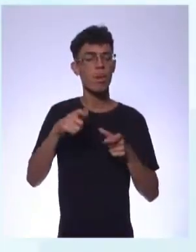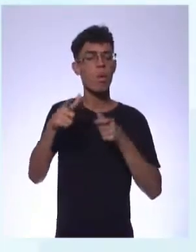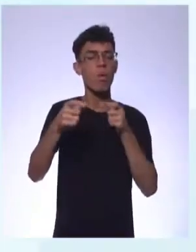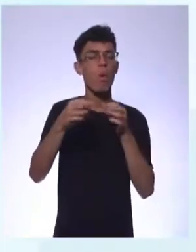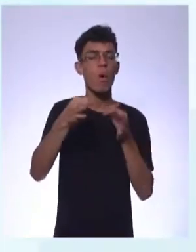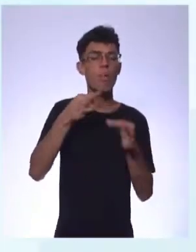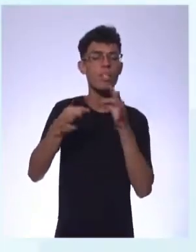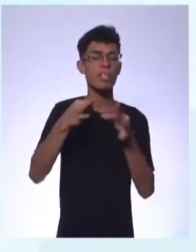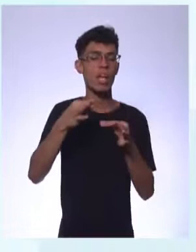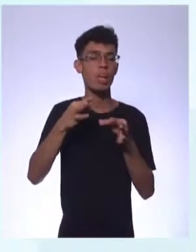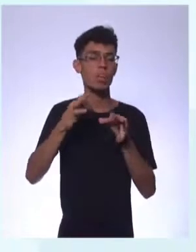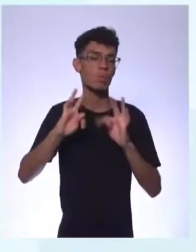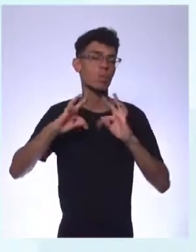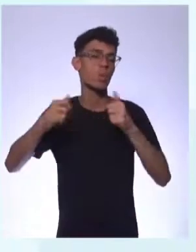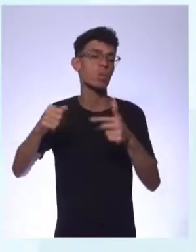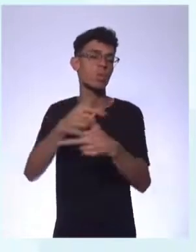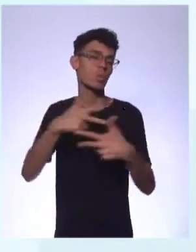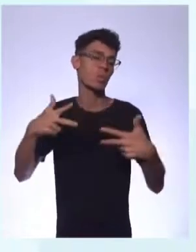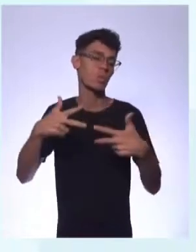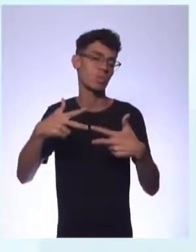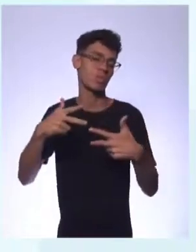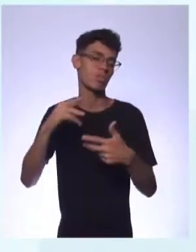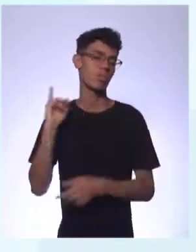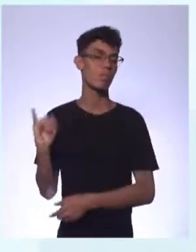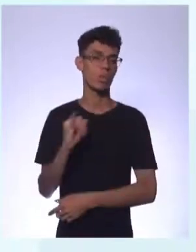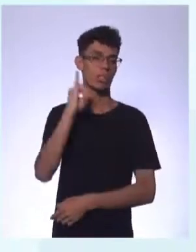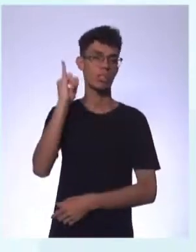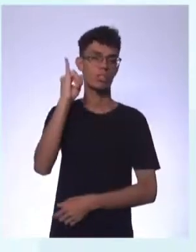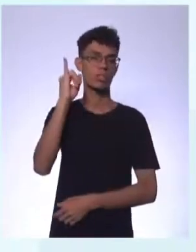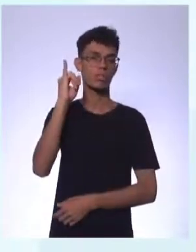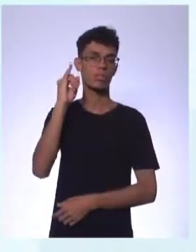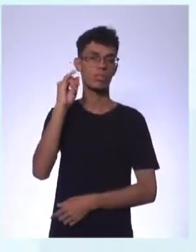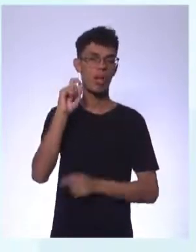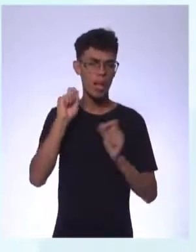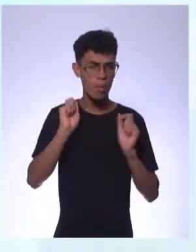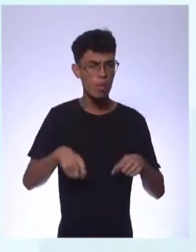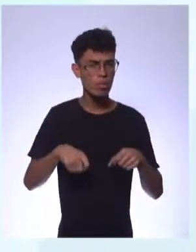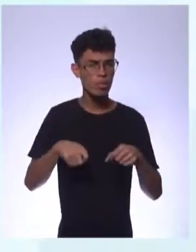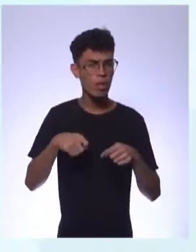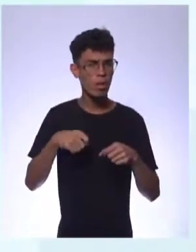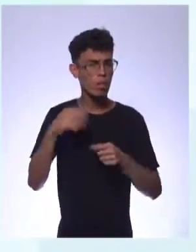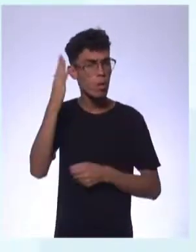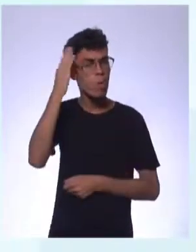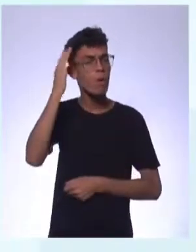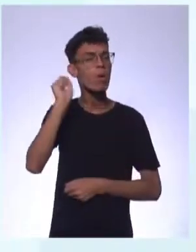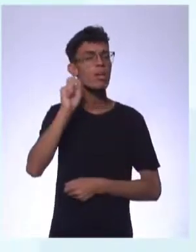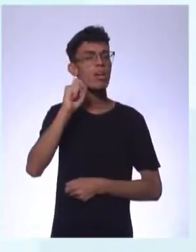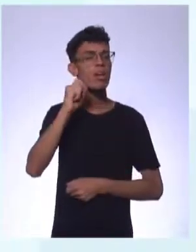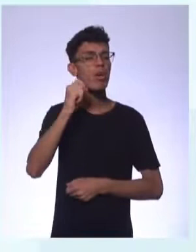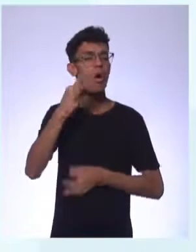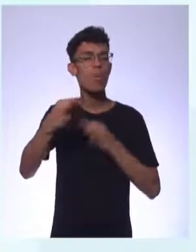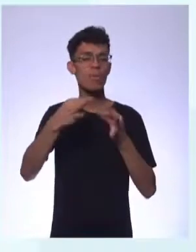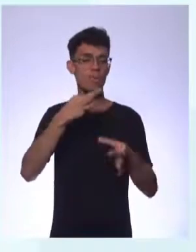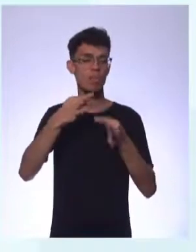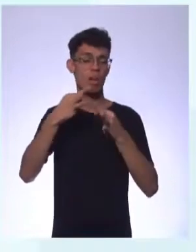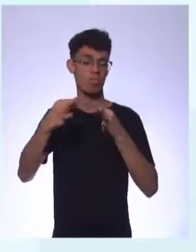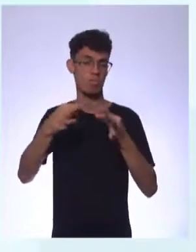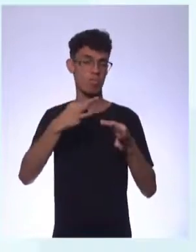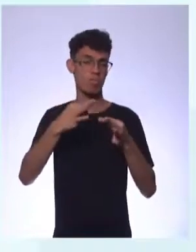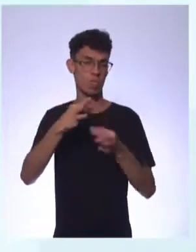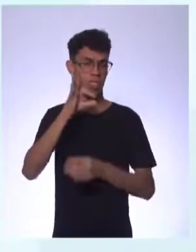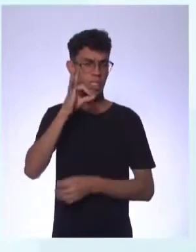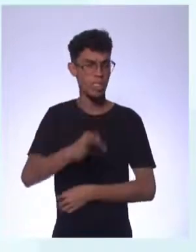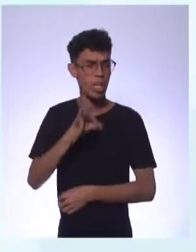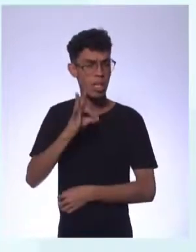sobre todos os assuntos importantes? Olha só, essa pergunta já vai completando a outra. É possível saber opinar, dar uma opinião de maneira